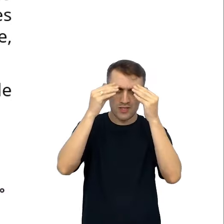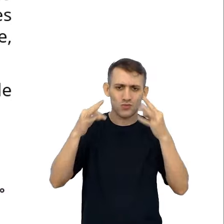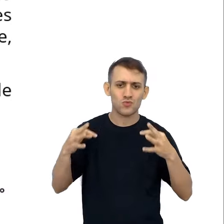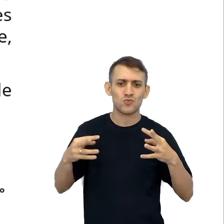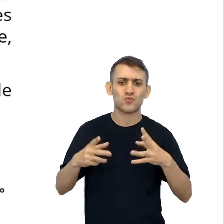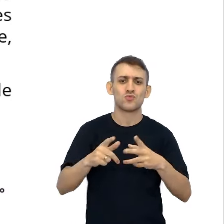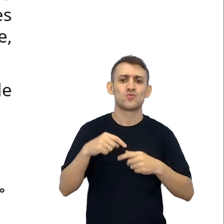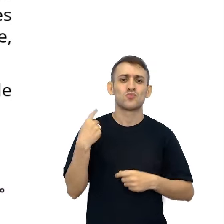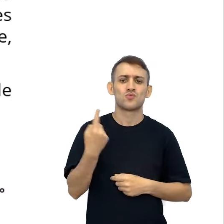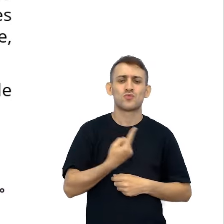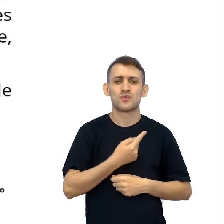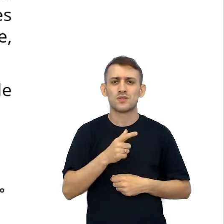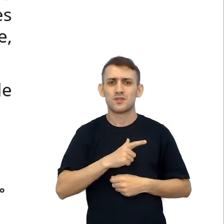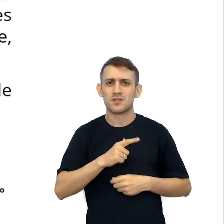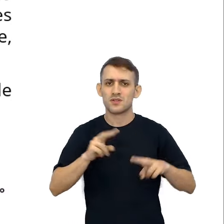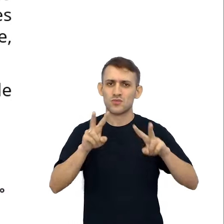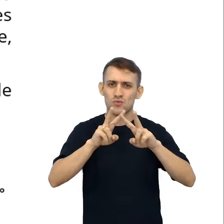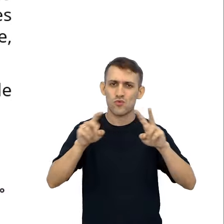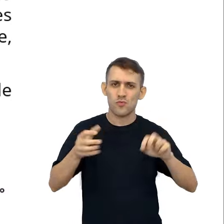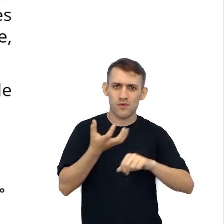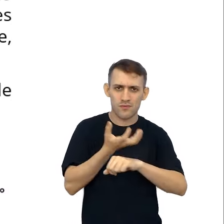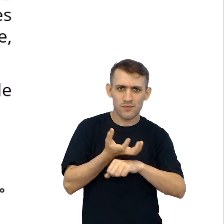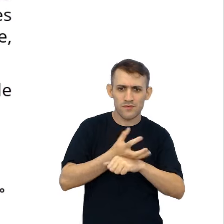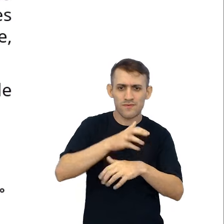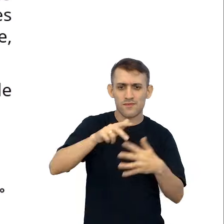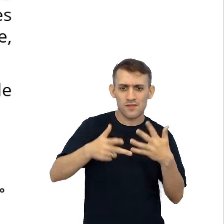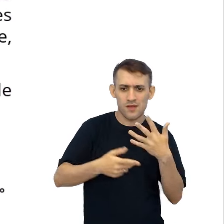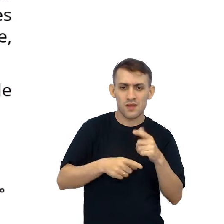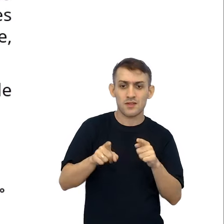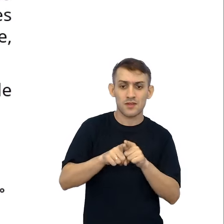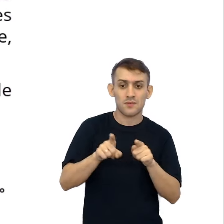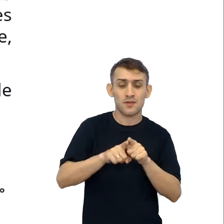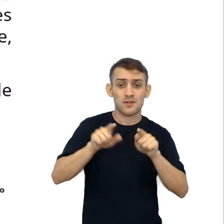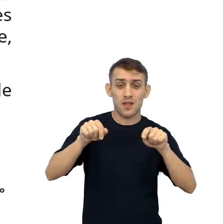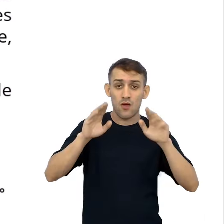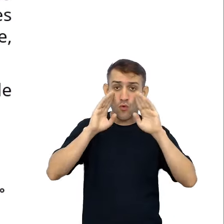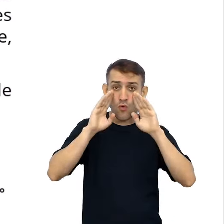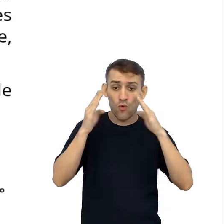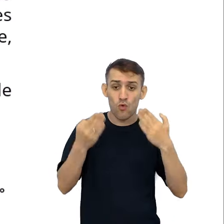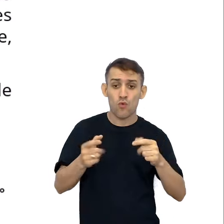rever concepções acerca da interdisciplinaridade, com foco nos